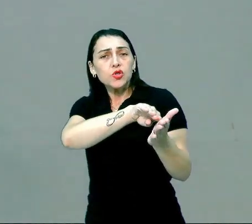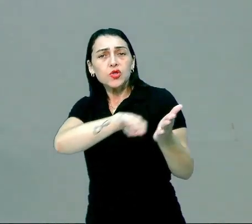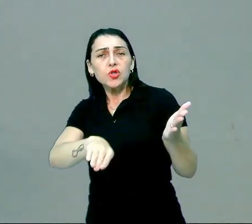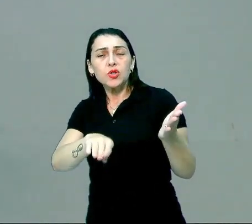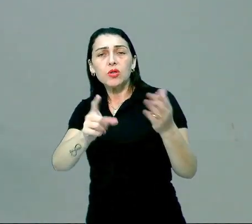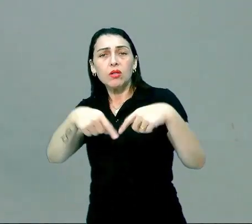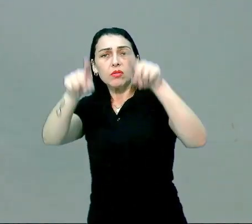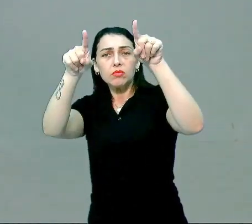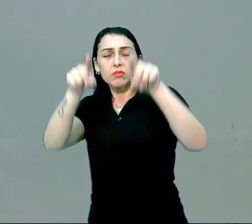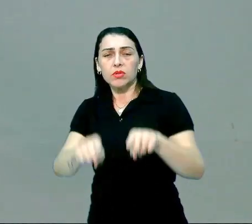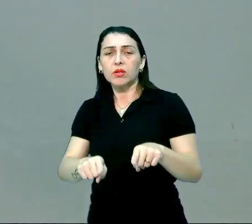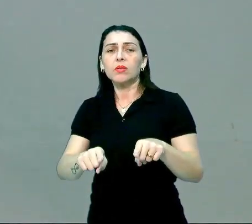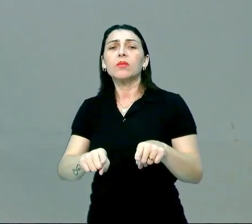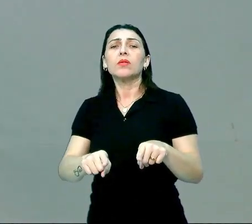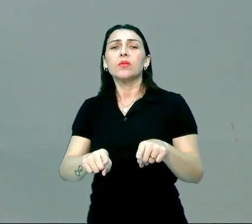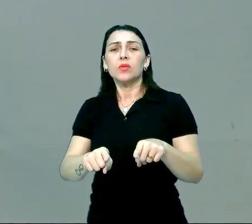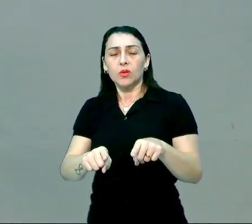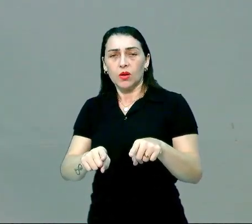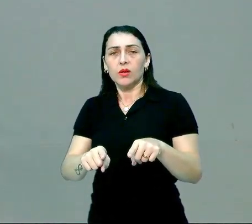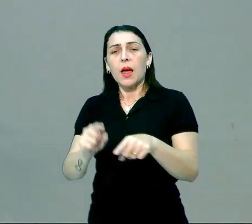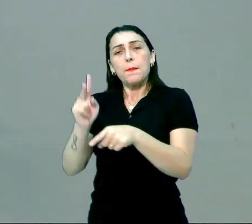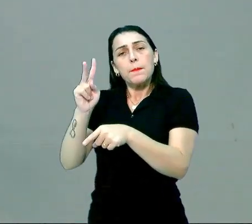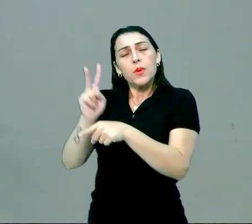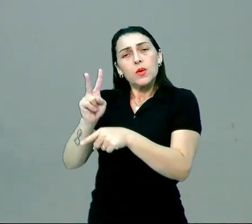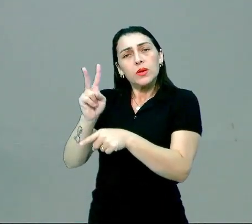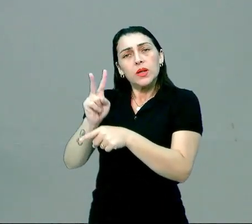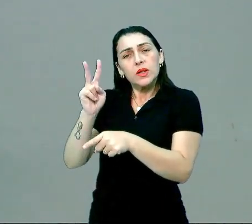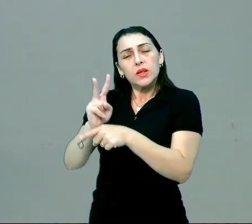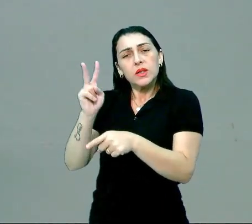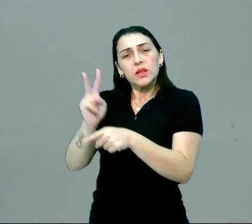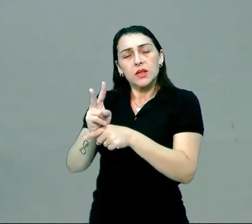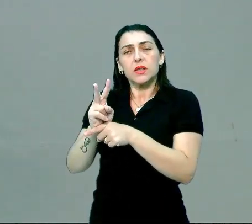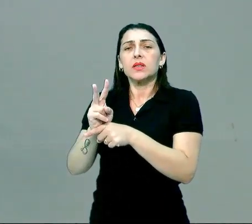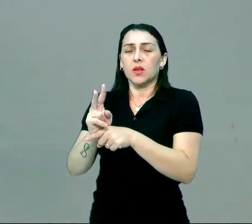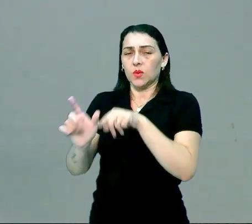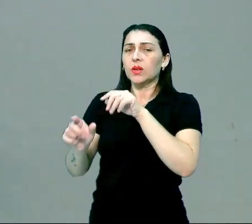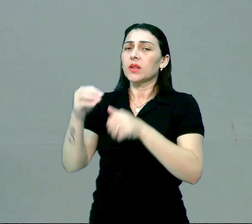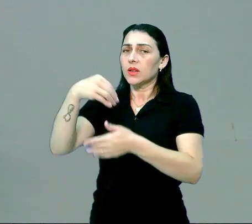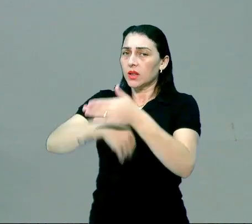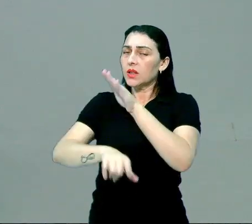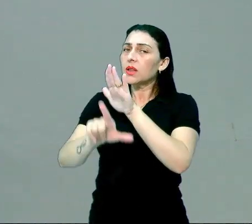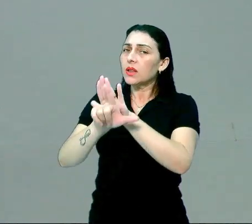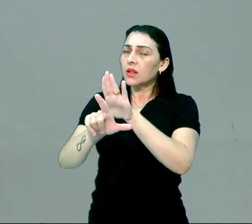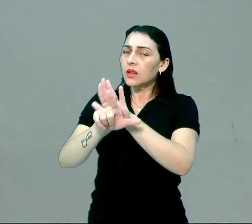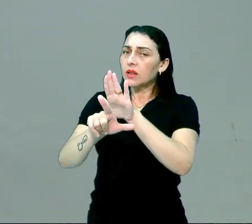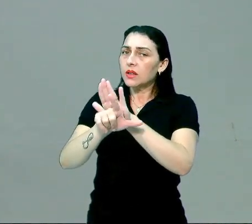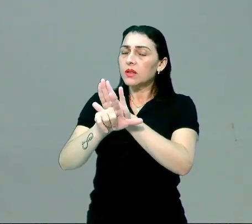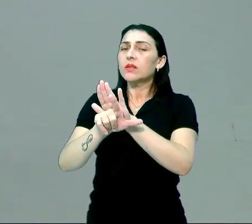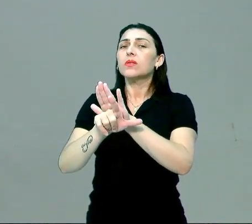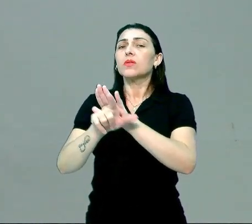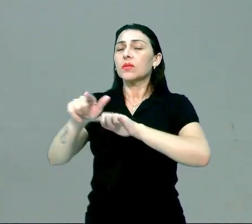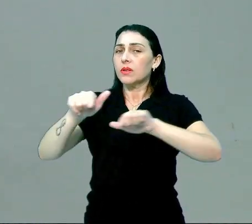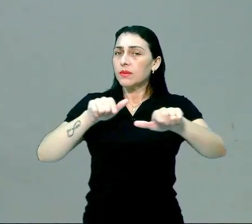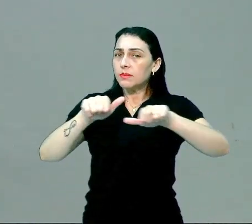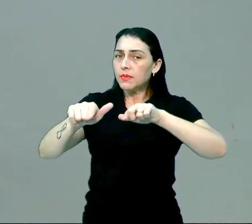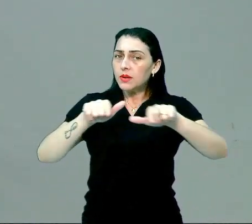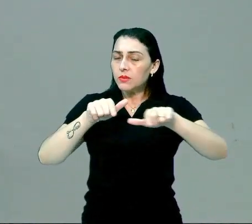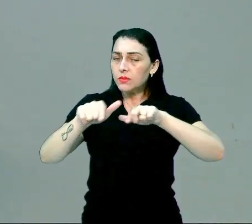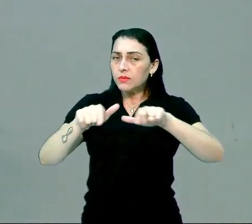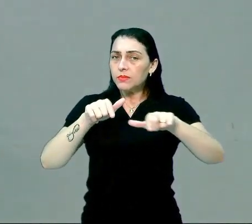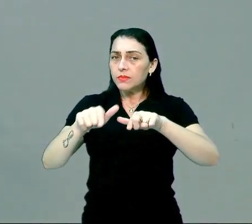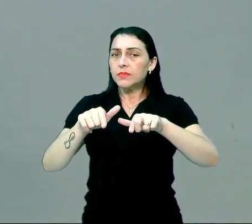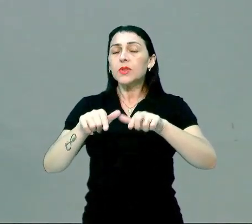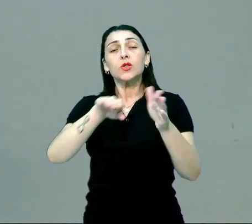retirar o trabalhador do guarda-chuva das medidas protetivas no que diz respeito às leis do